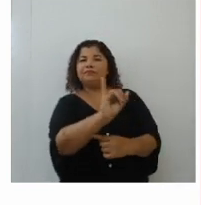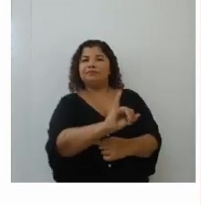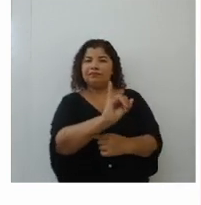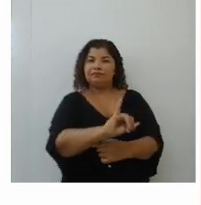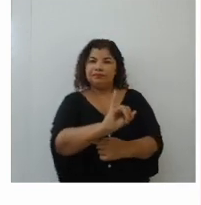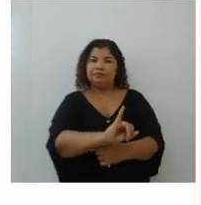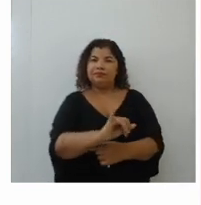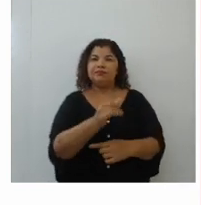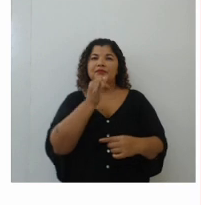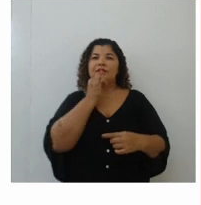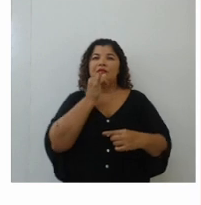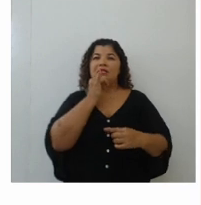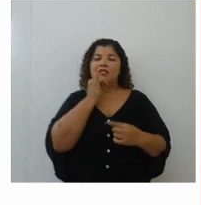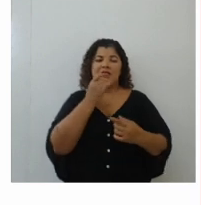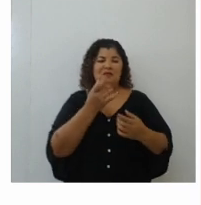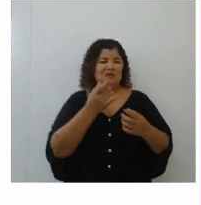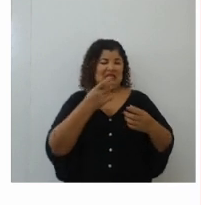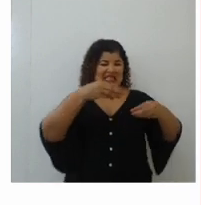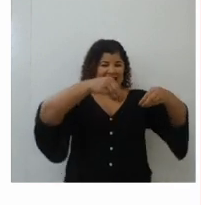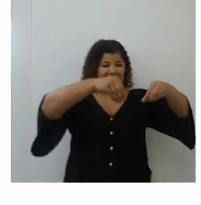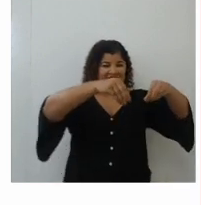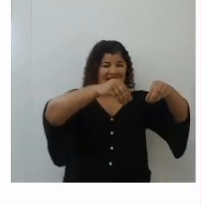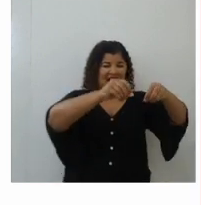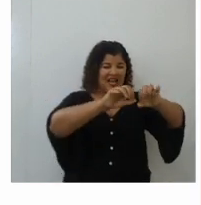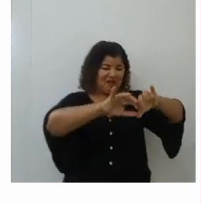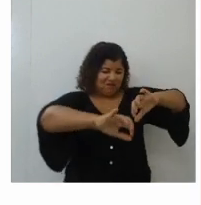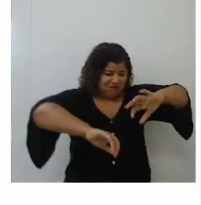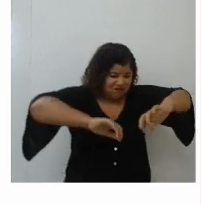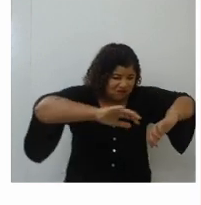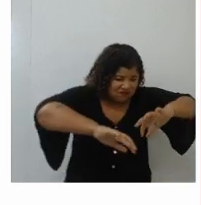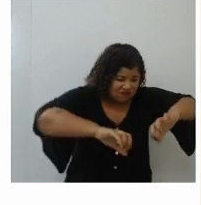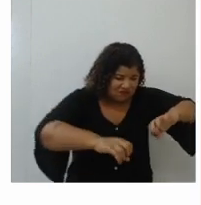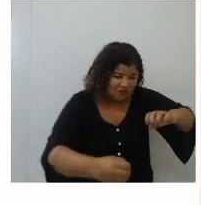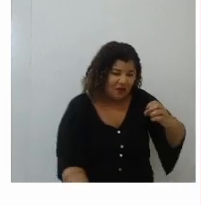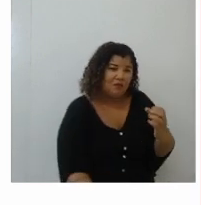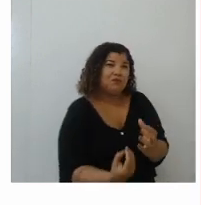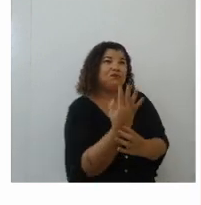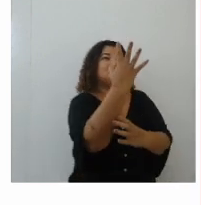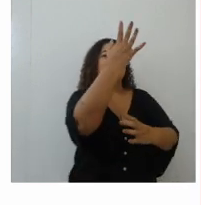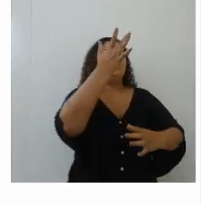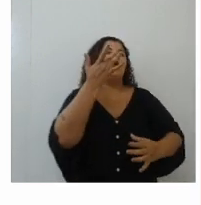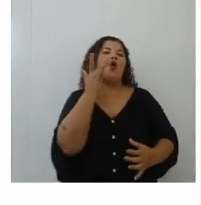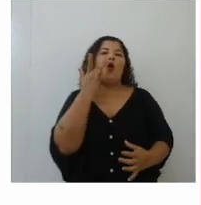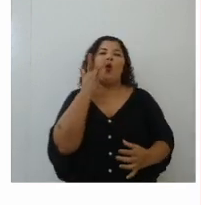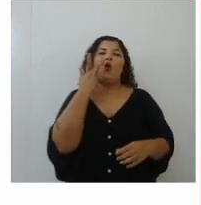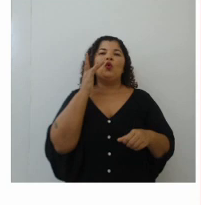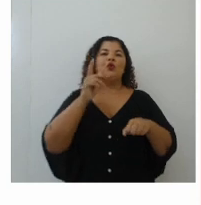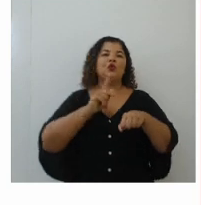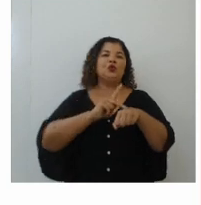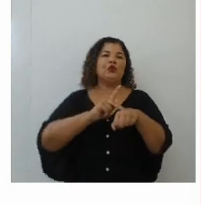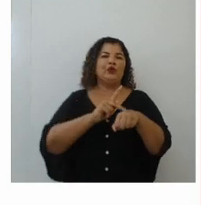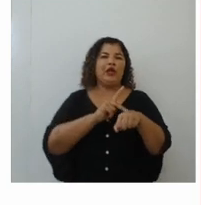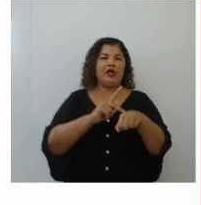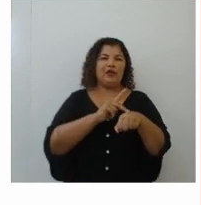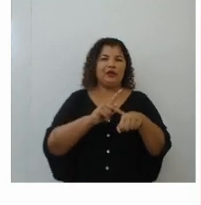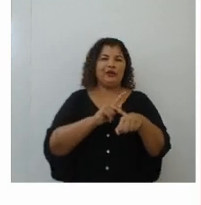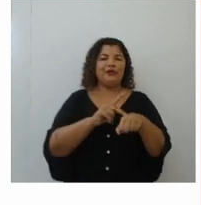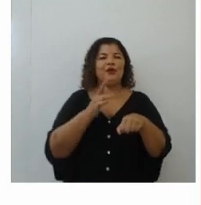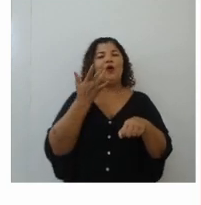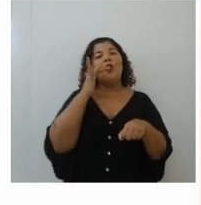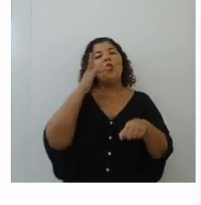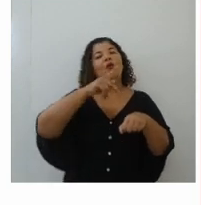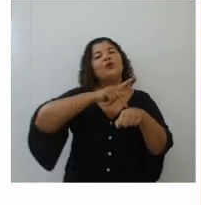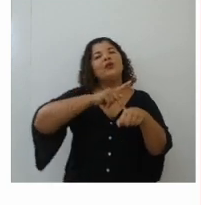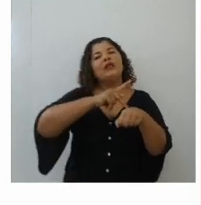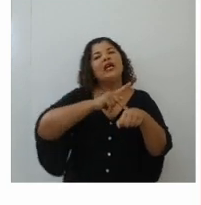Exemplo. Das entranhas da terra jorra o ouro negro. Olha, ouro negro é conhecido como o